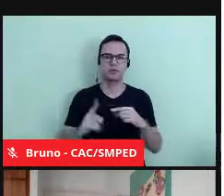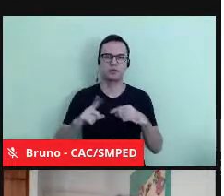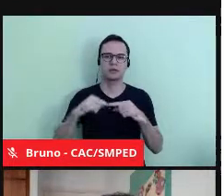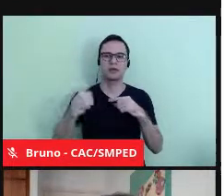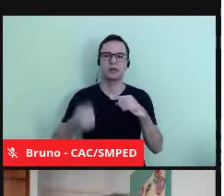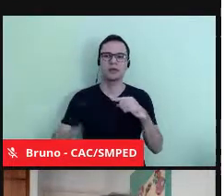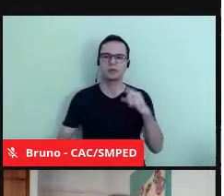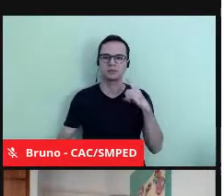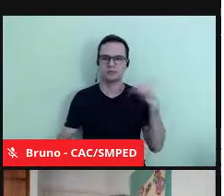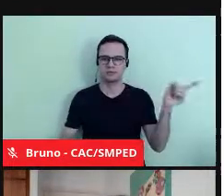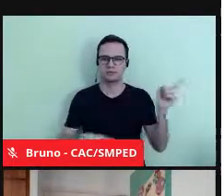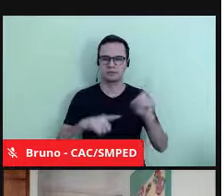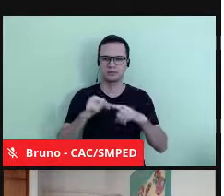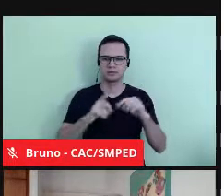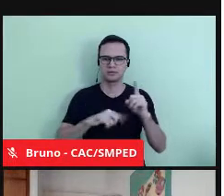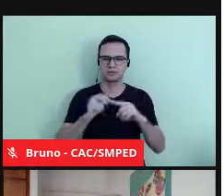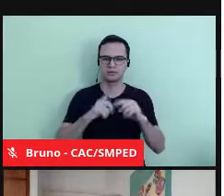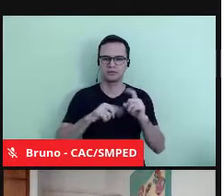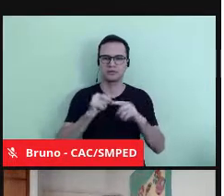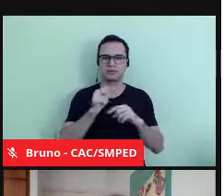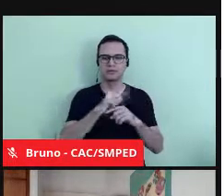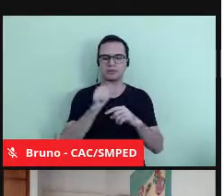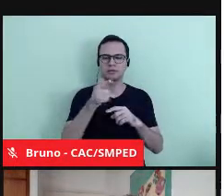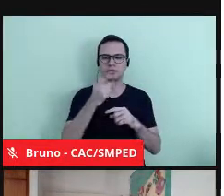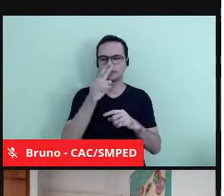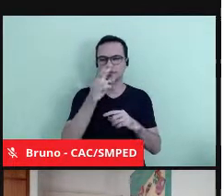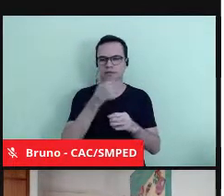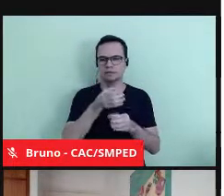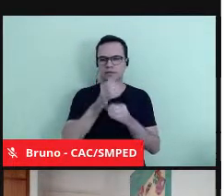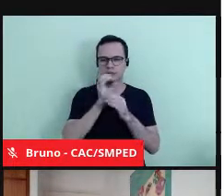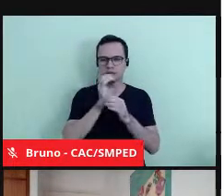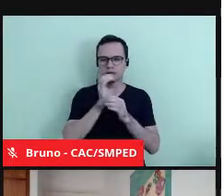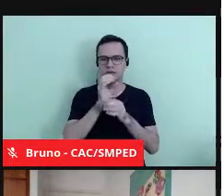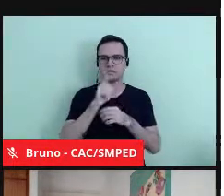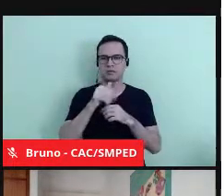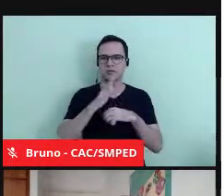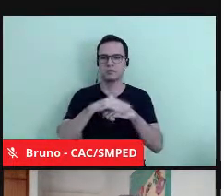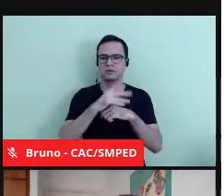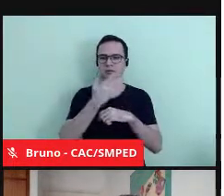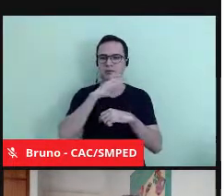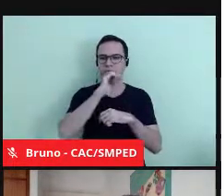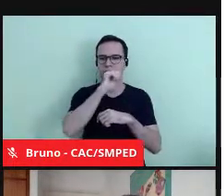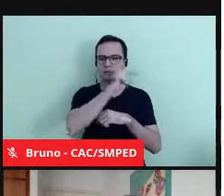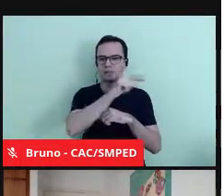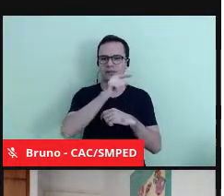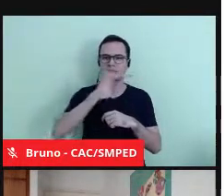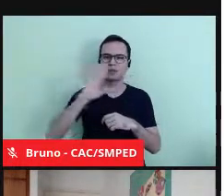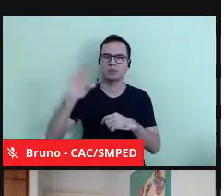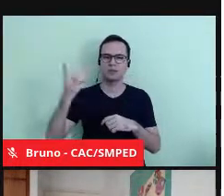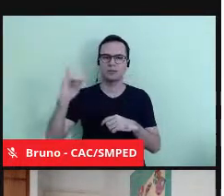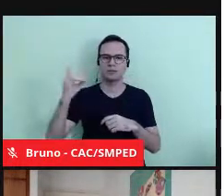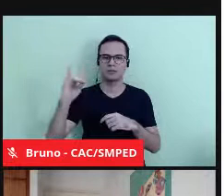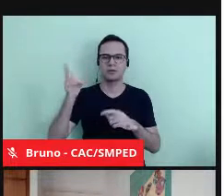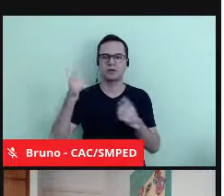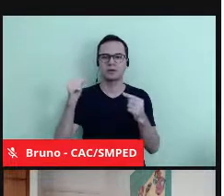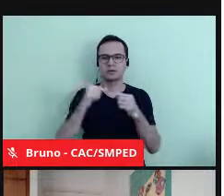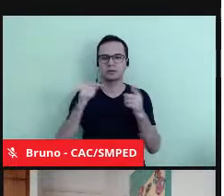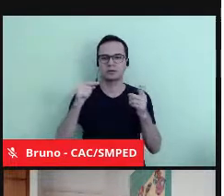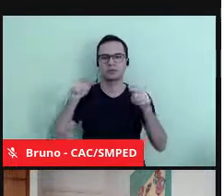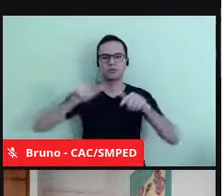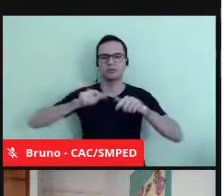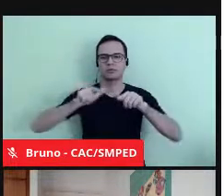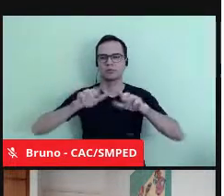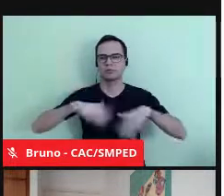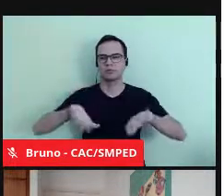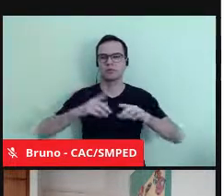gente tem uma boteia silbadora, que é de uma artista que é a Natália Skromov, que o pai dela é boliviano, e a gente aqui faz uma relação, então, do território.